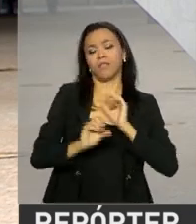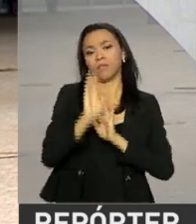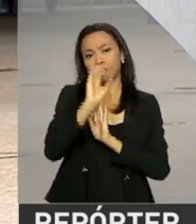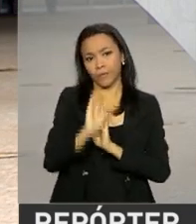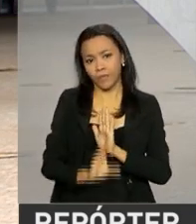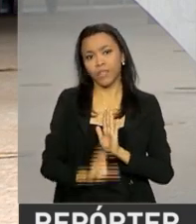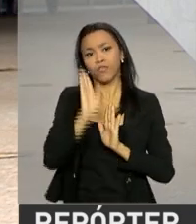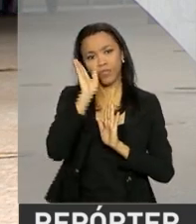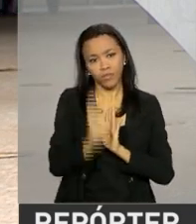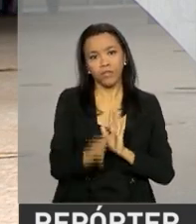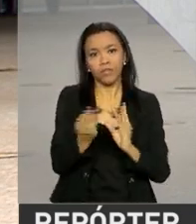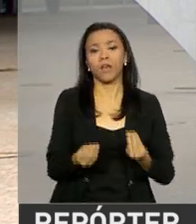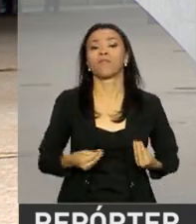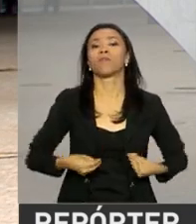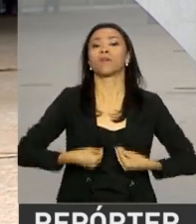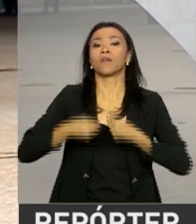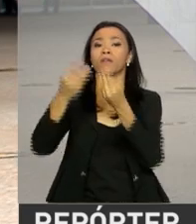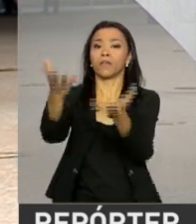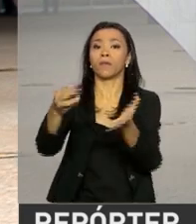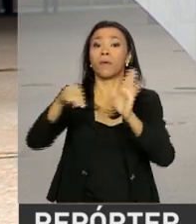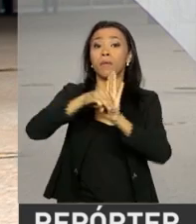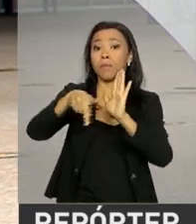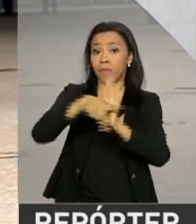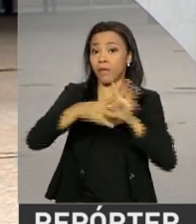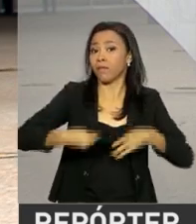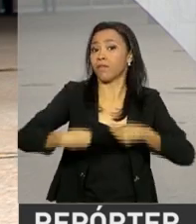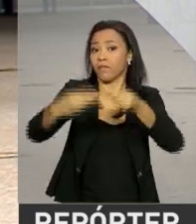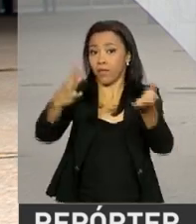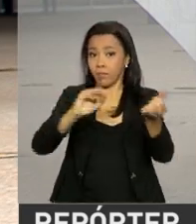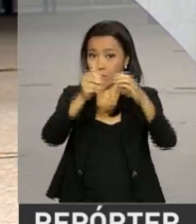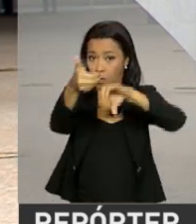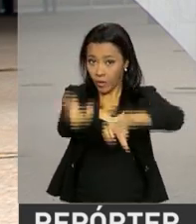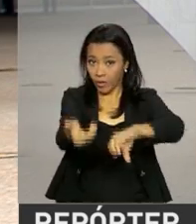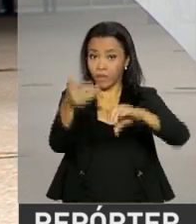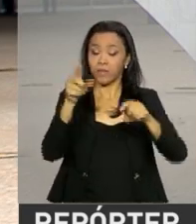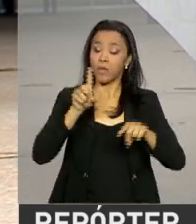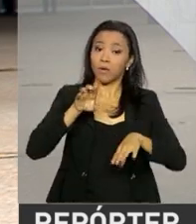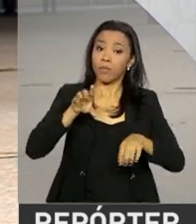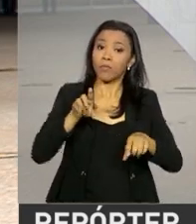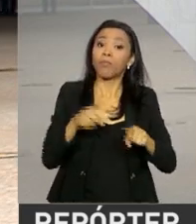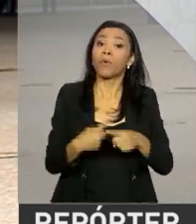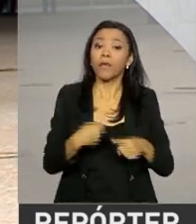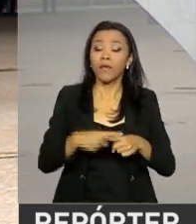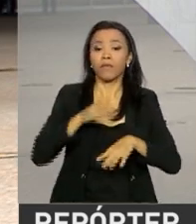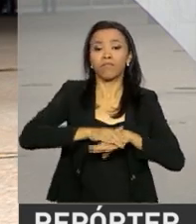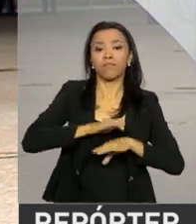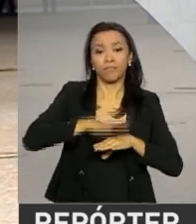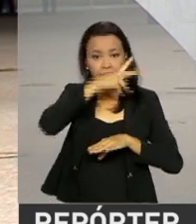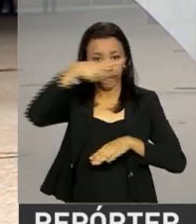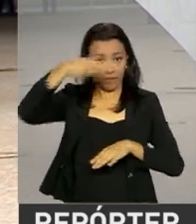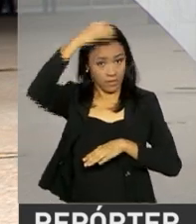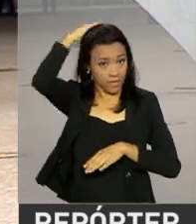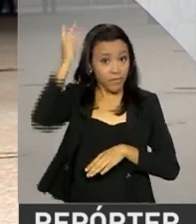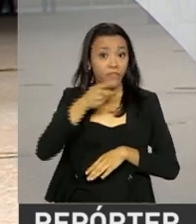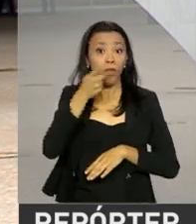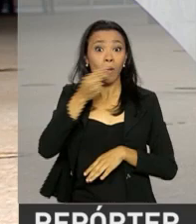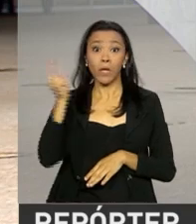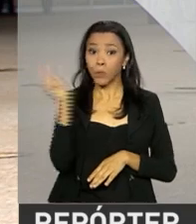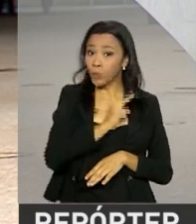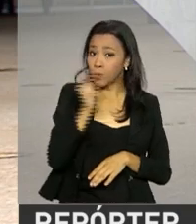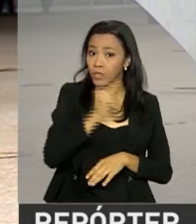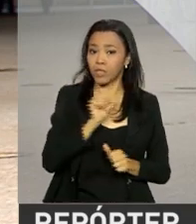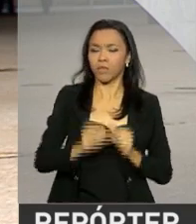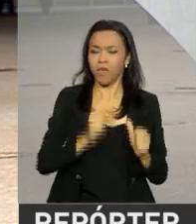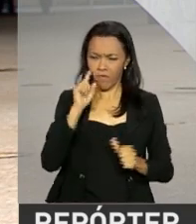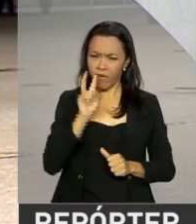enviada ao congresso nacional por meio de medida provisória porque segundo temer essa ação é urgente vamos ver